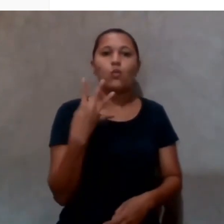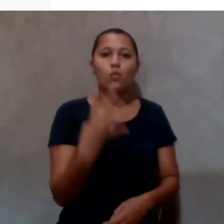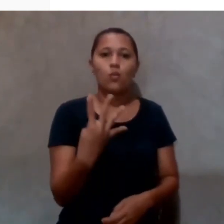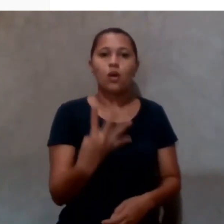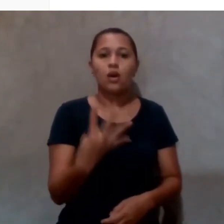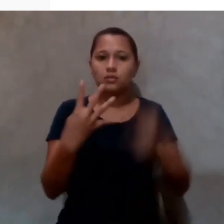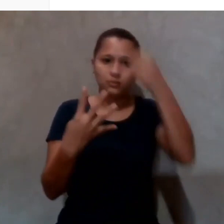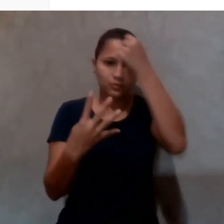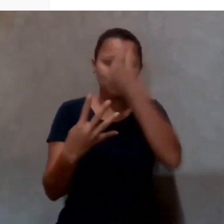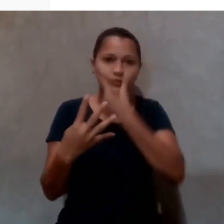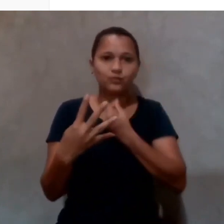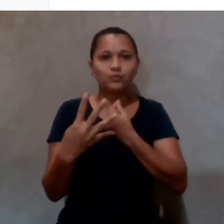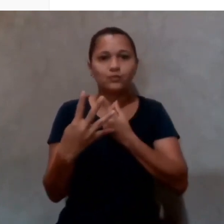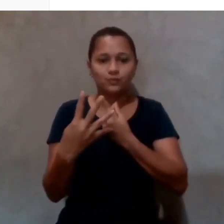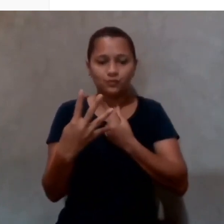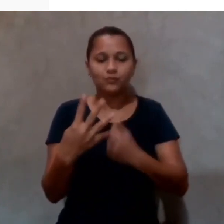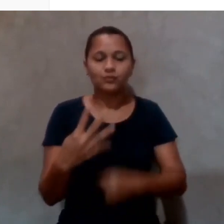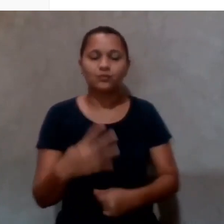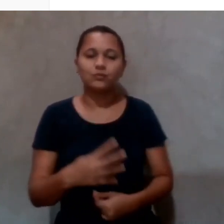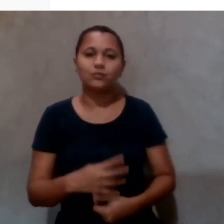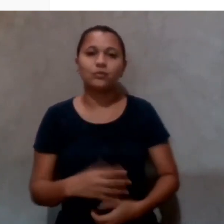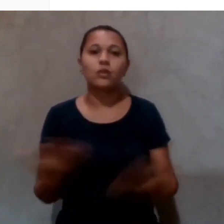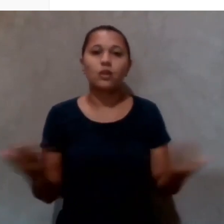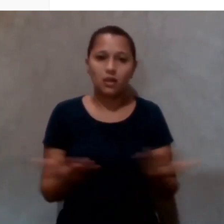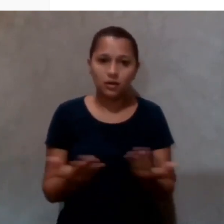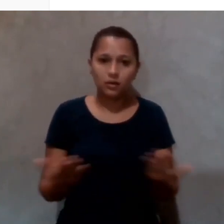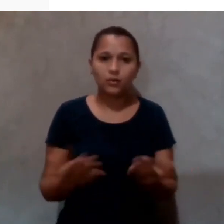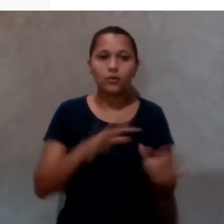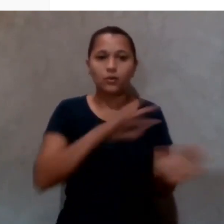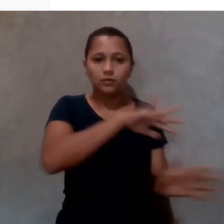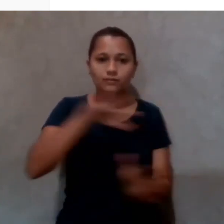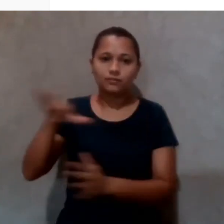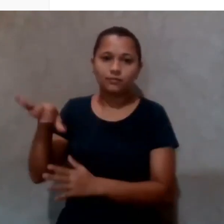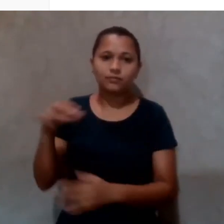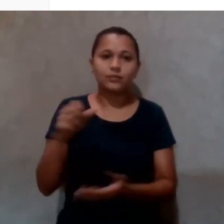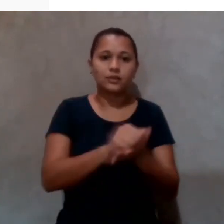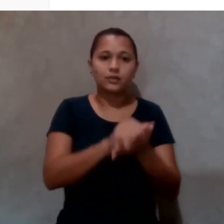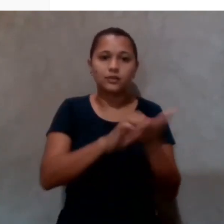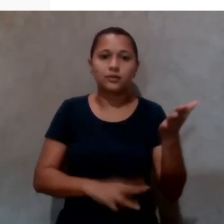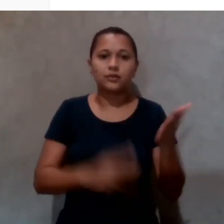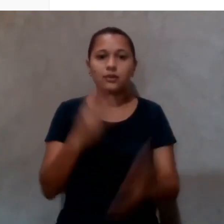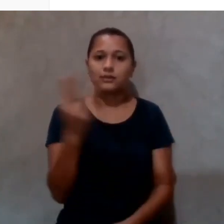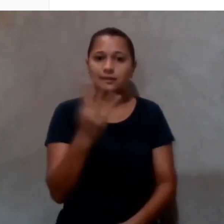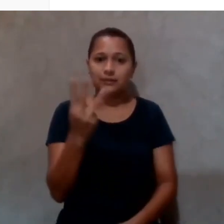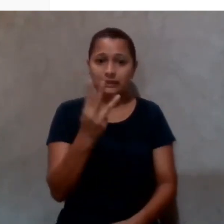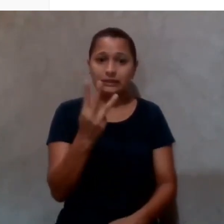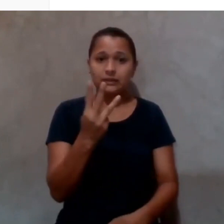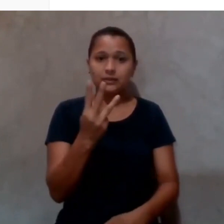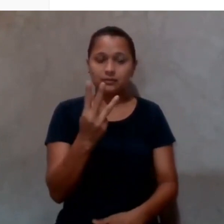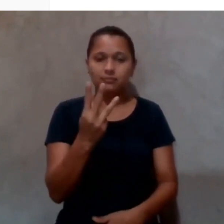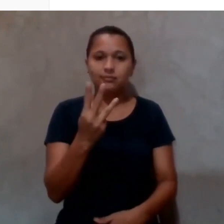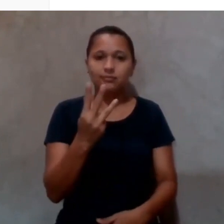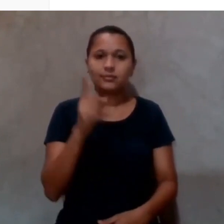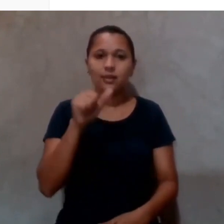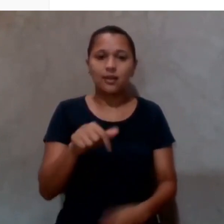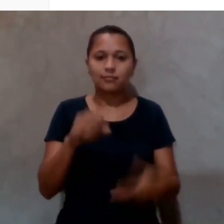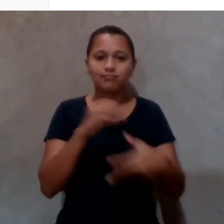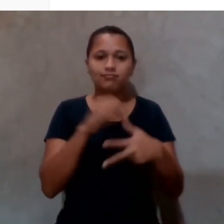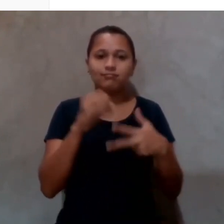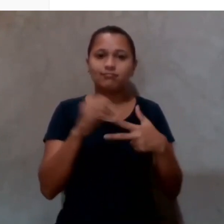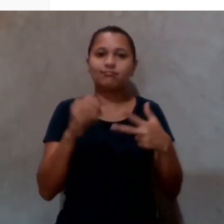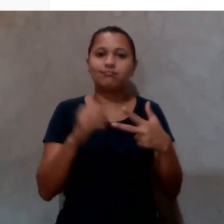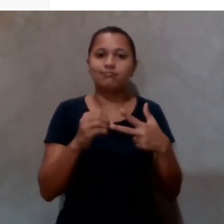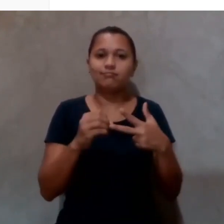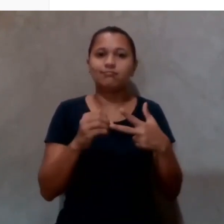exercício 3 é uma questão que caiu no Enem, que diz o seguinte: Numa avenida existem 10